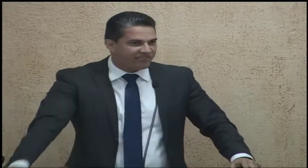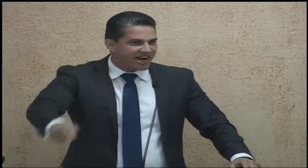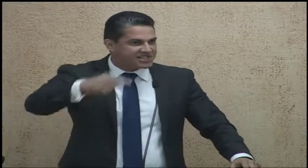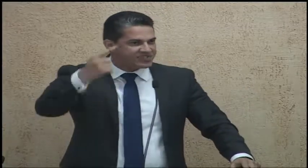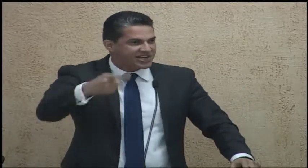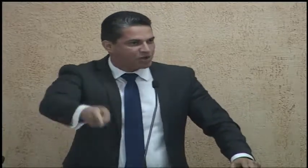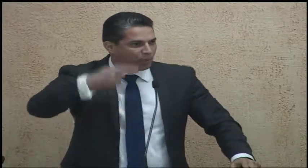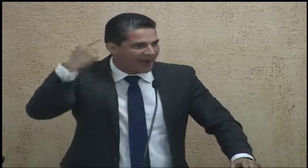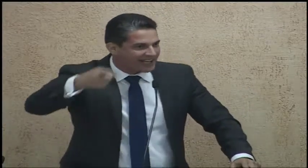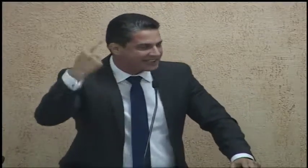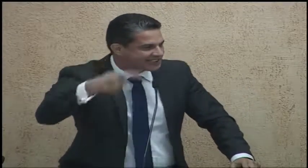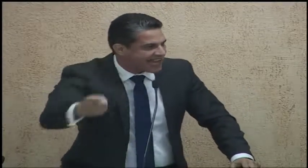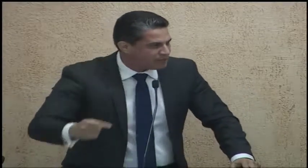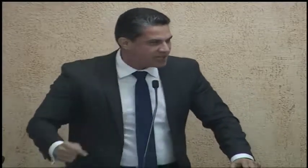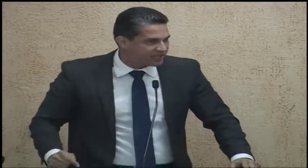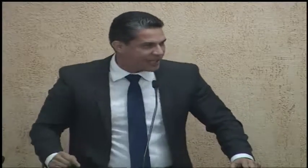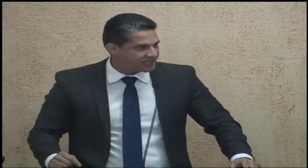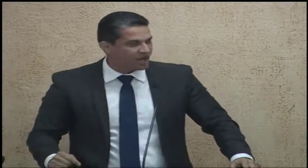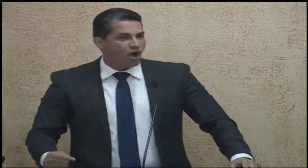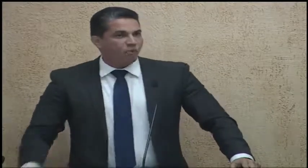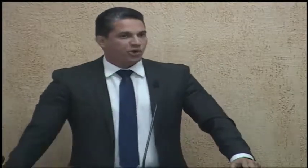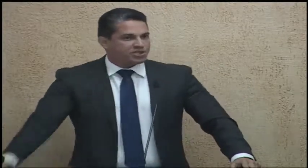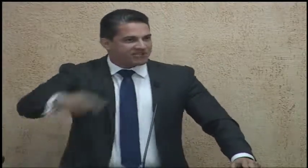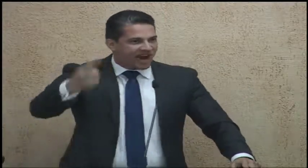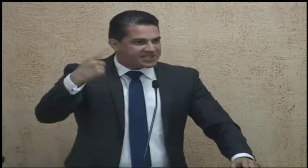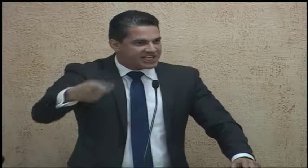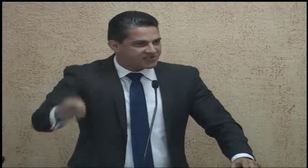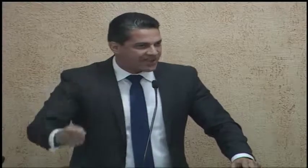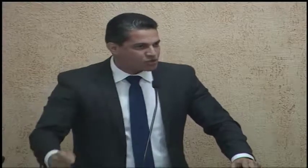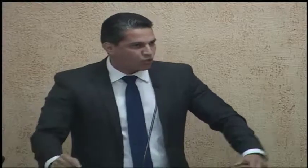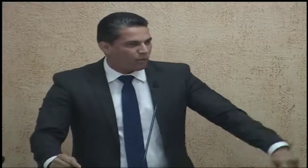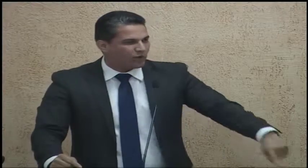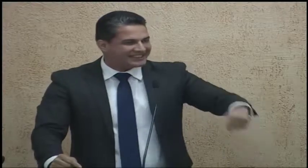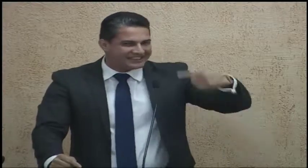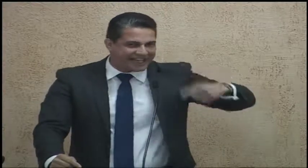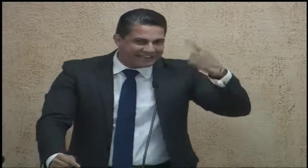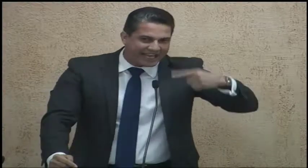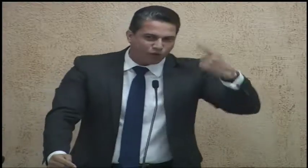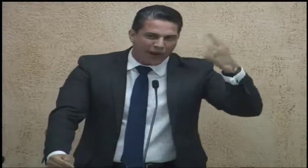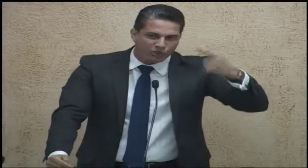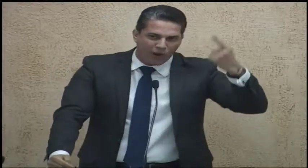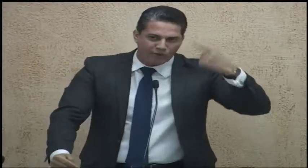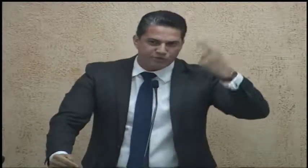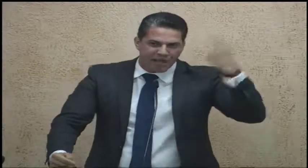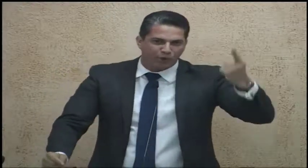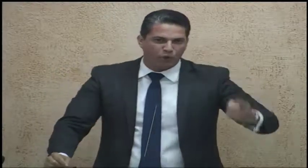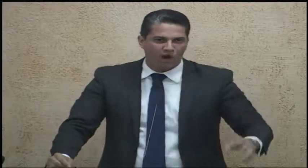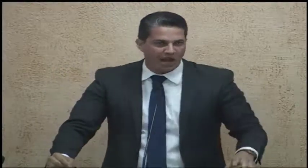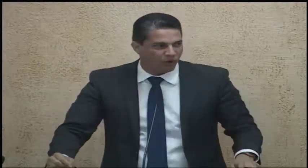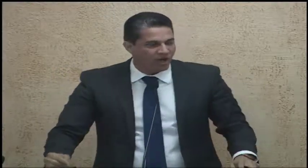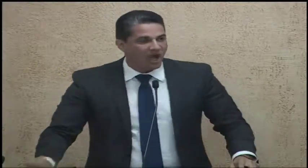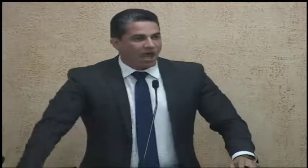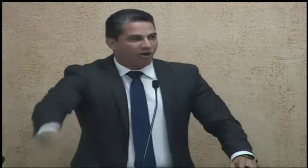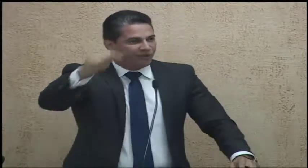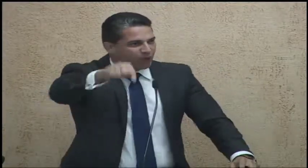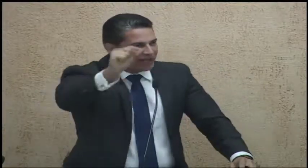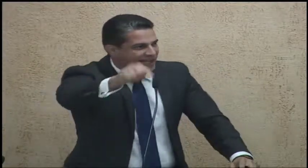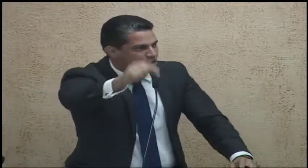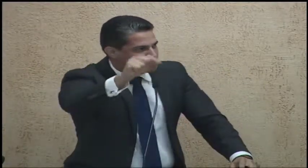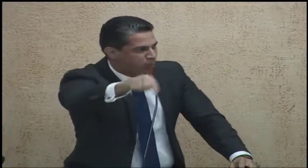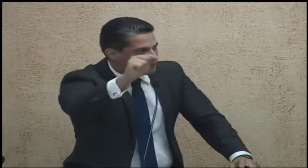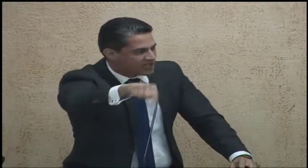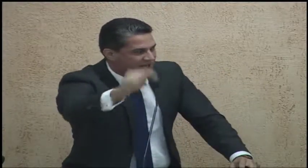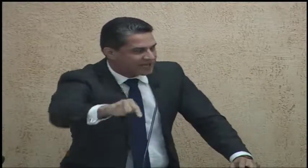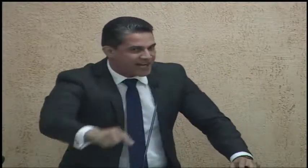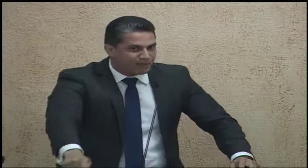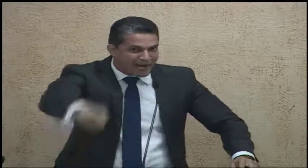por diversas vezes eu palestrei em minha igreja, por diversas vezes, como há 34 anos sempre ocorreu, eu frequentei